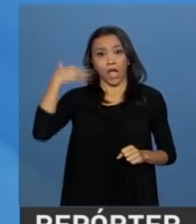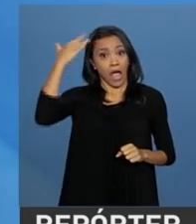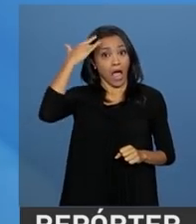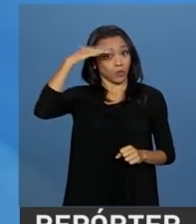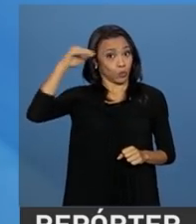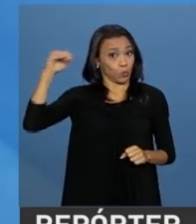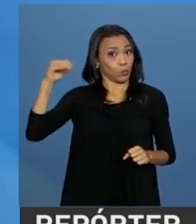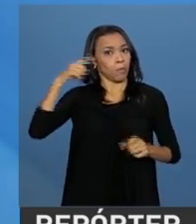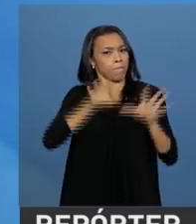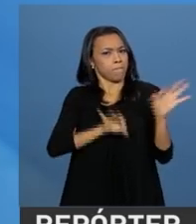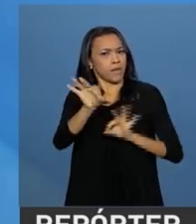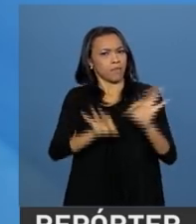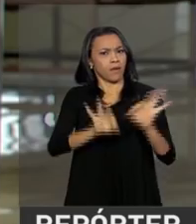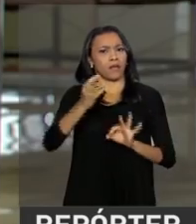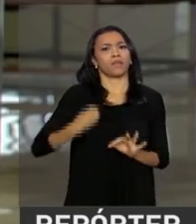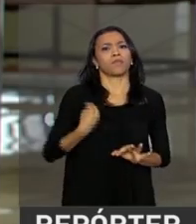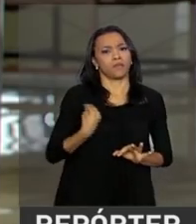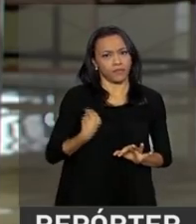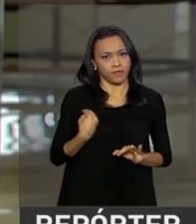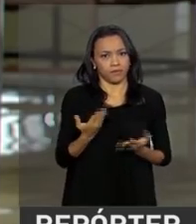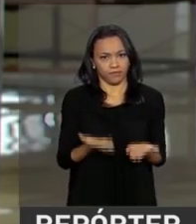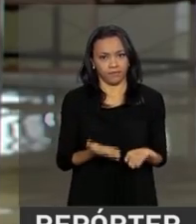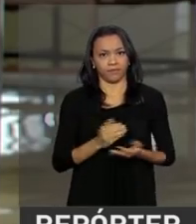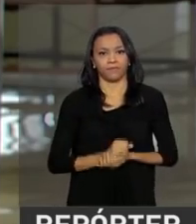mais preparado para a vida.